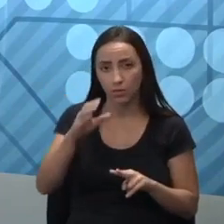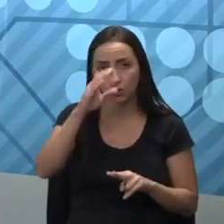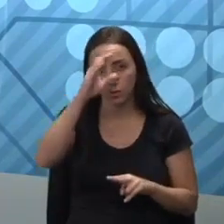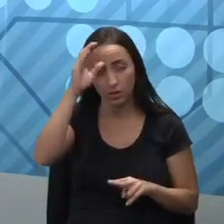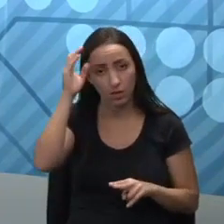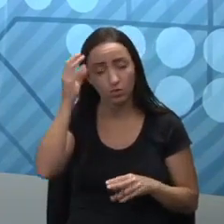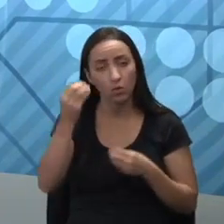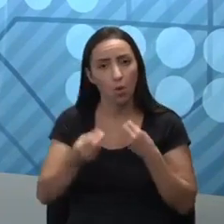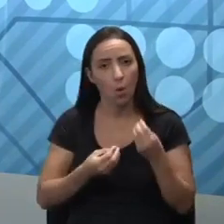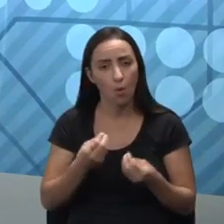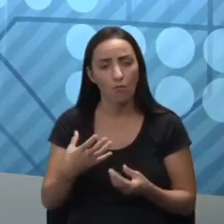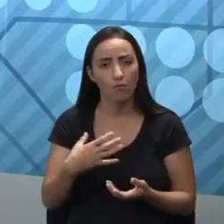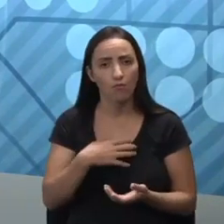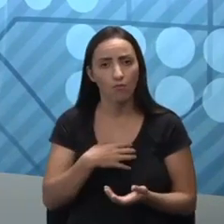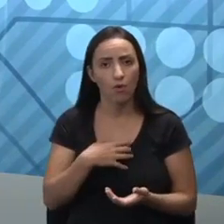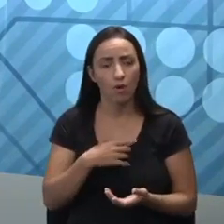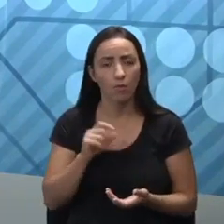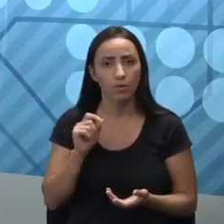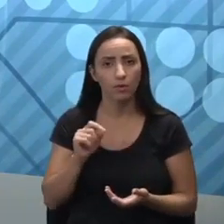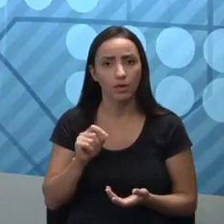aí de modo, né,